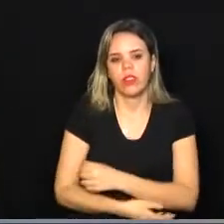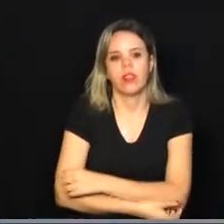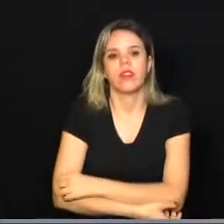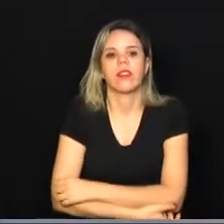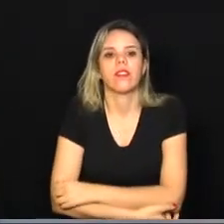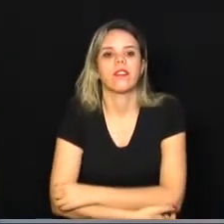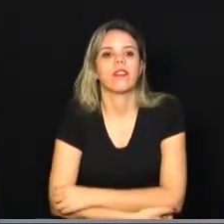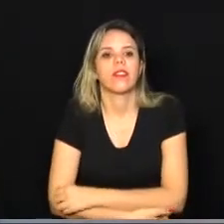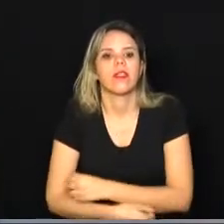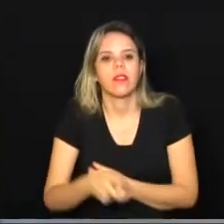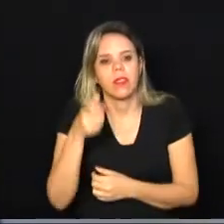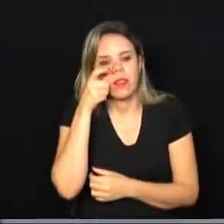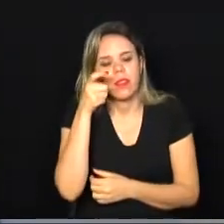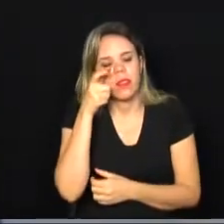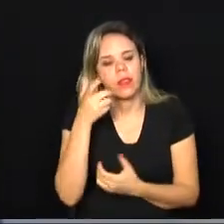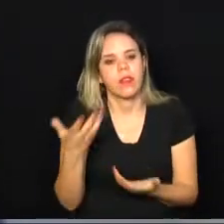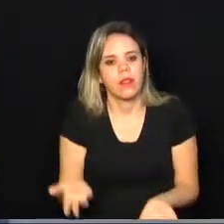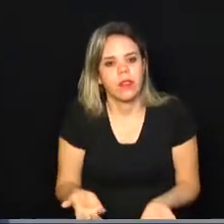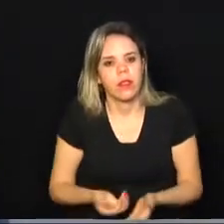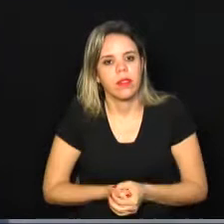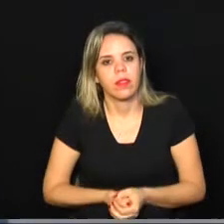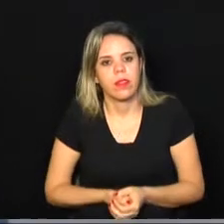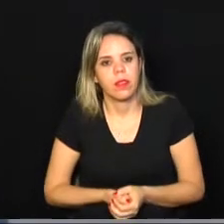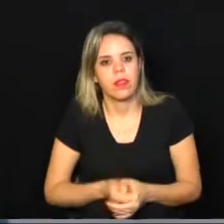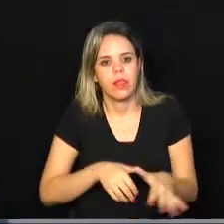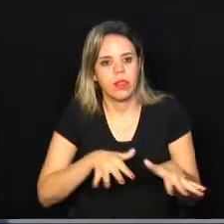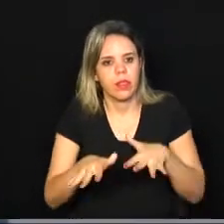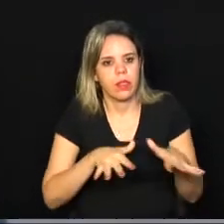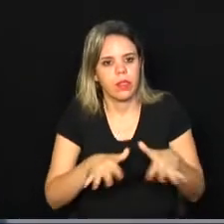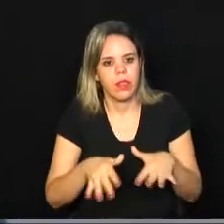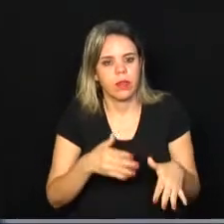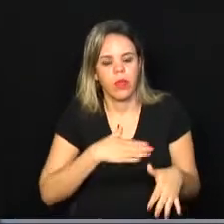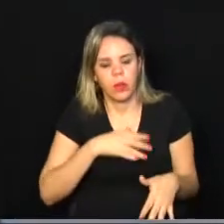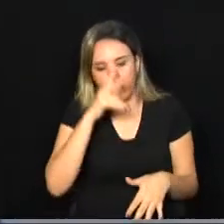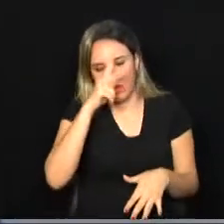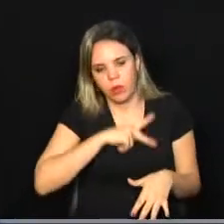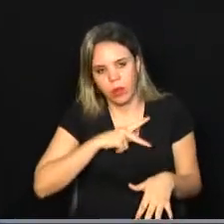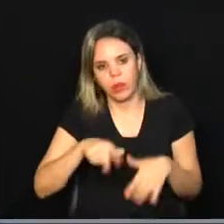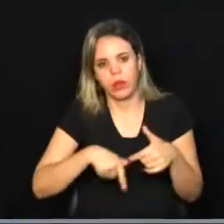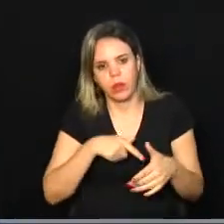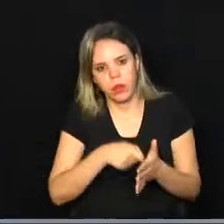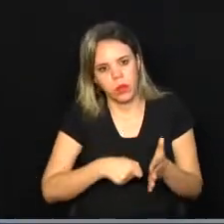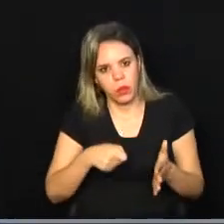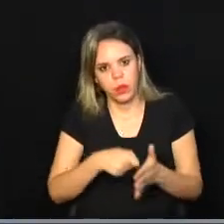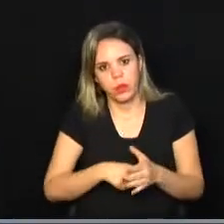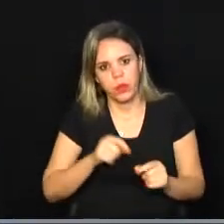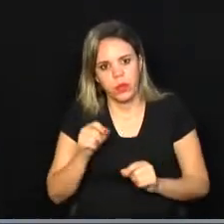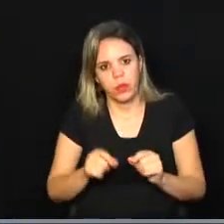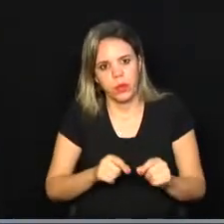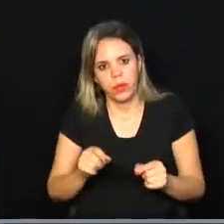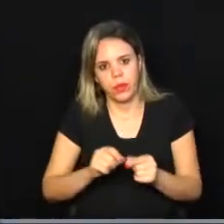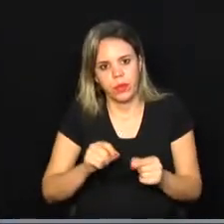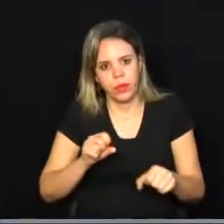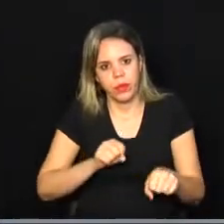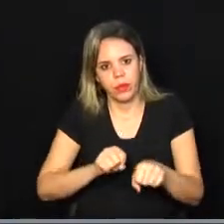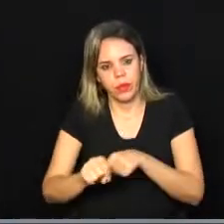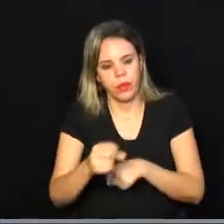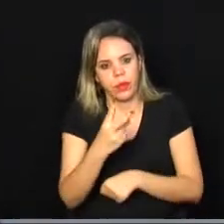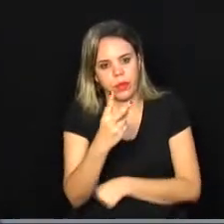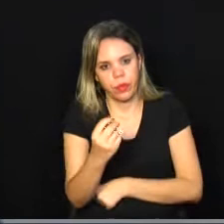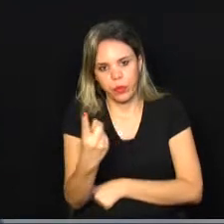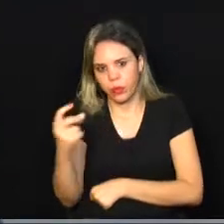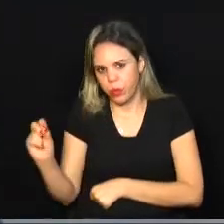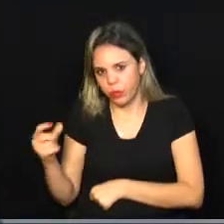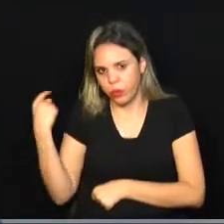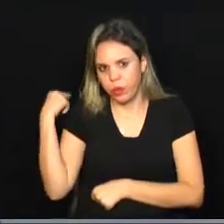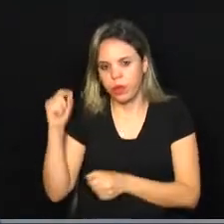Então, eu vejo assim que tem um movimento meu próprio, Gabriel, no Uhum. sentido de eu fiz a formação em 2010,